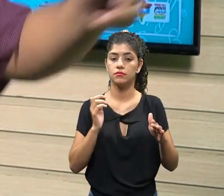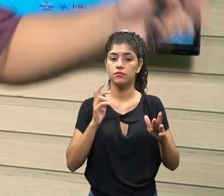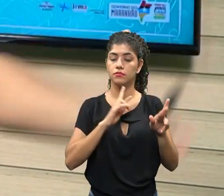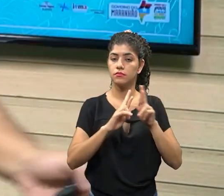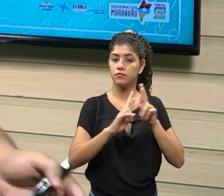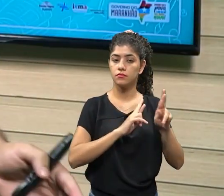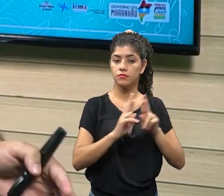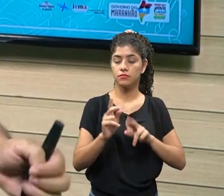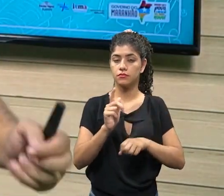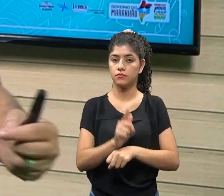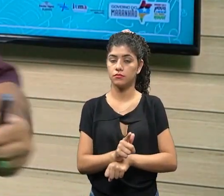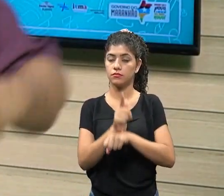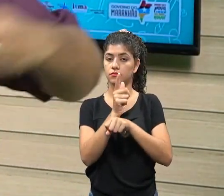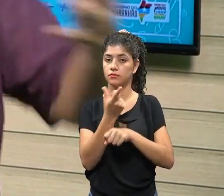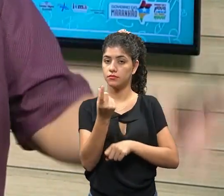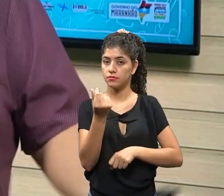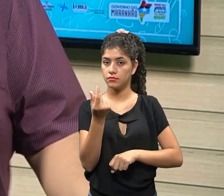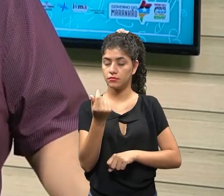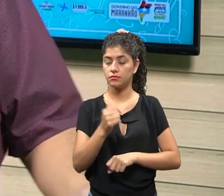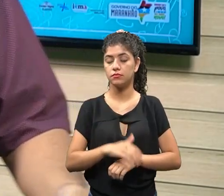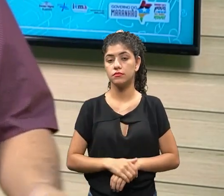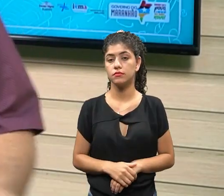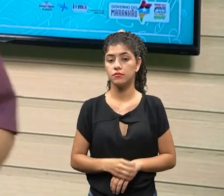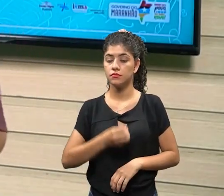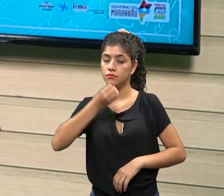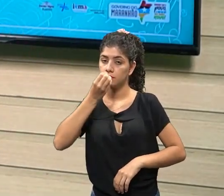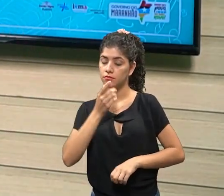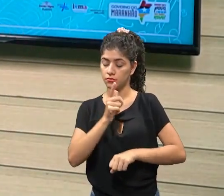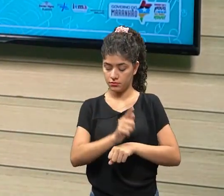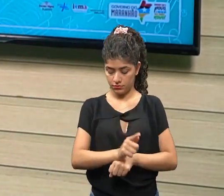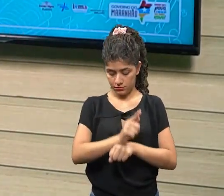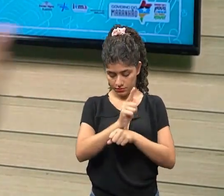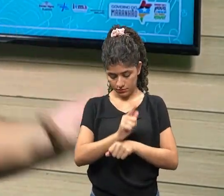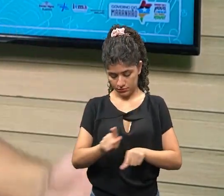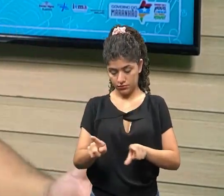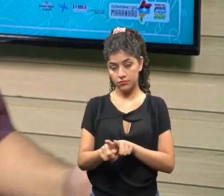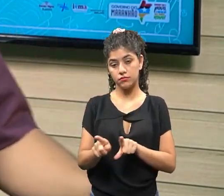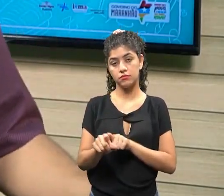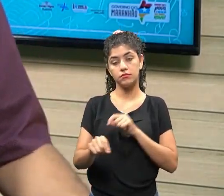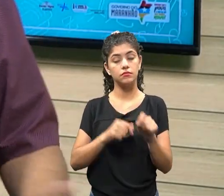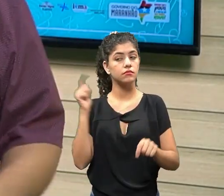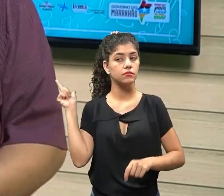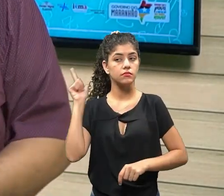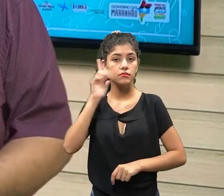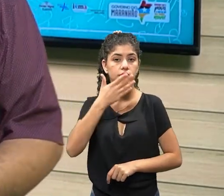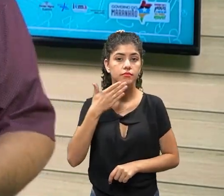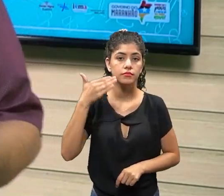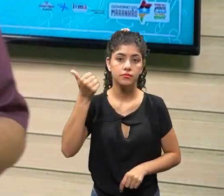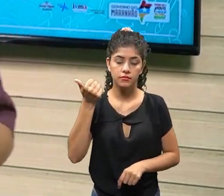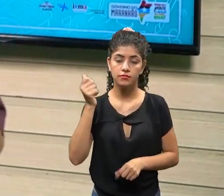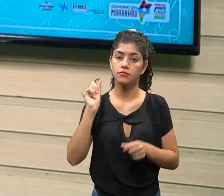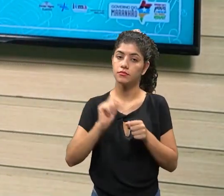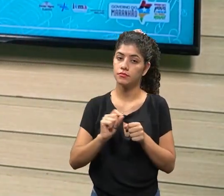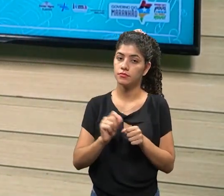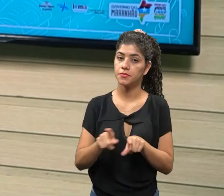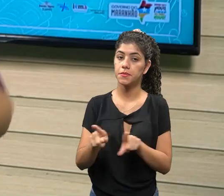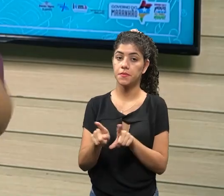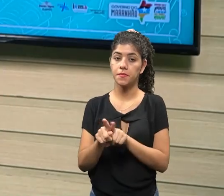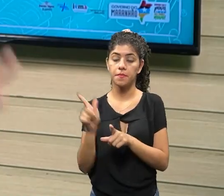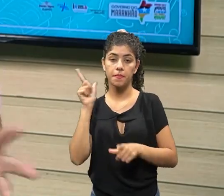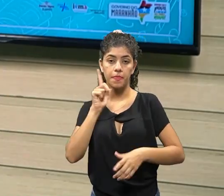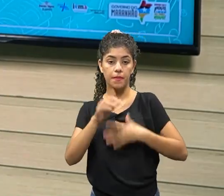gestor, à gestão financeira. Os bons gestores financeiros em si conseguem melhores resultados, porque conseguem lidar com